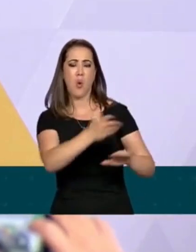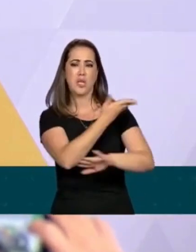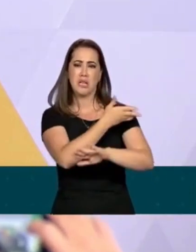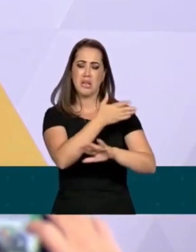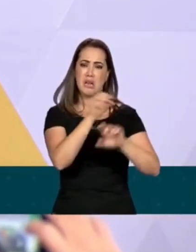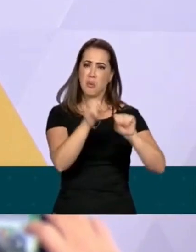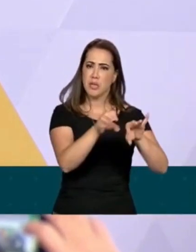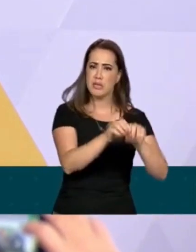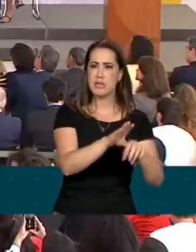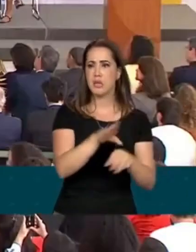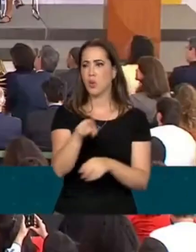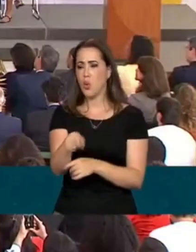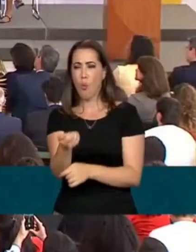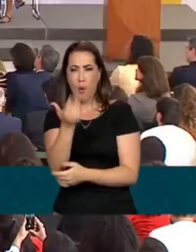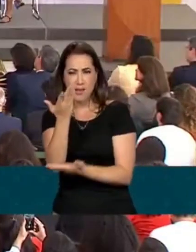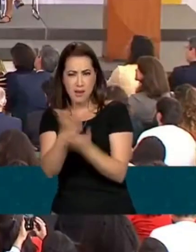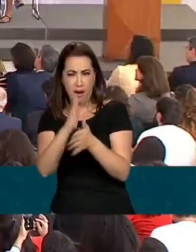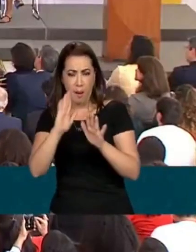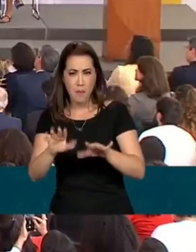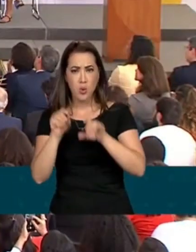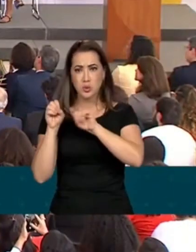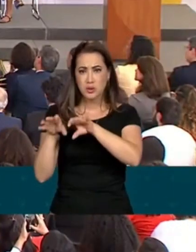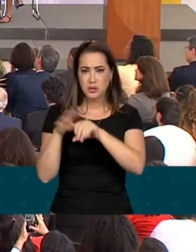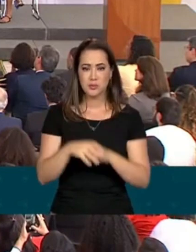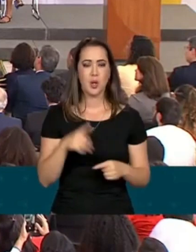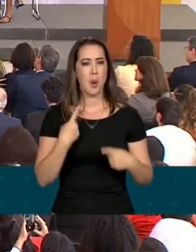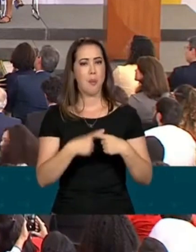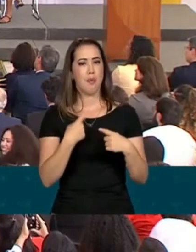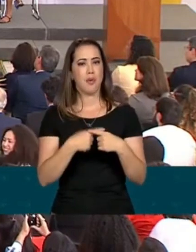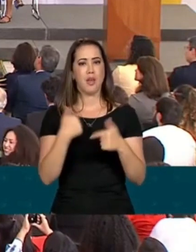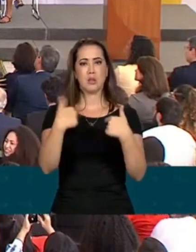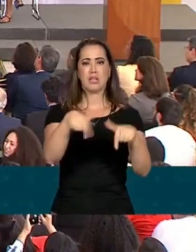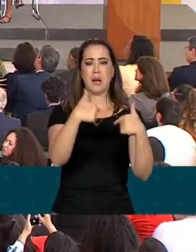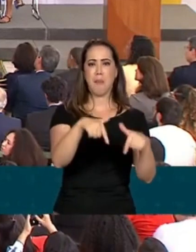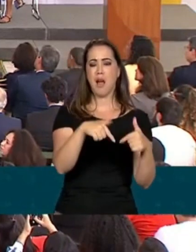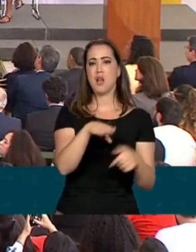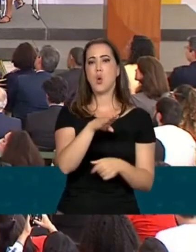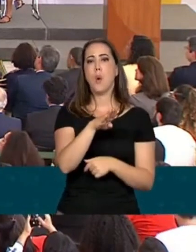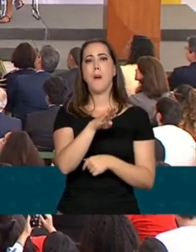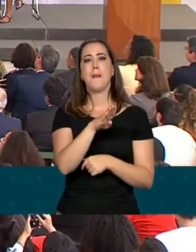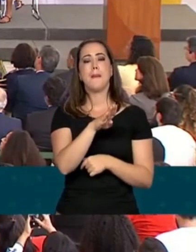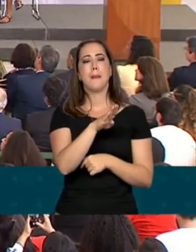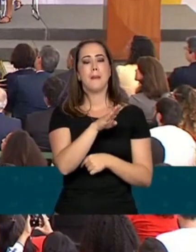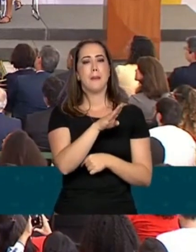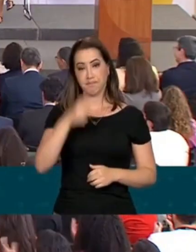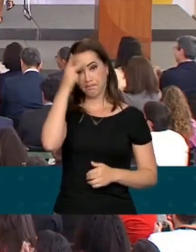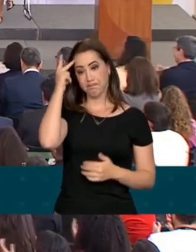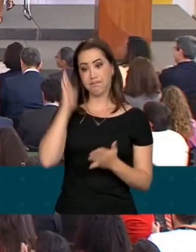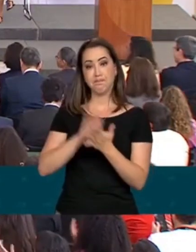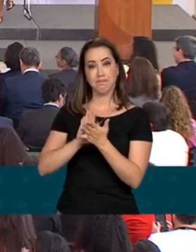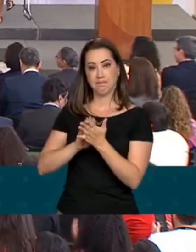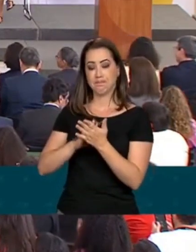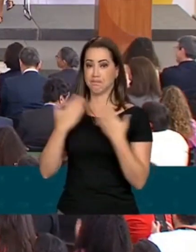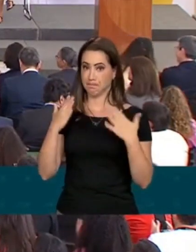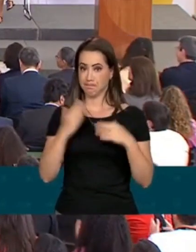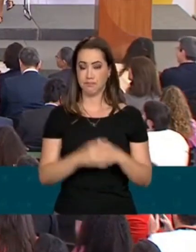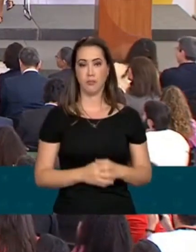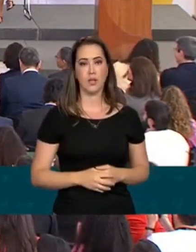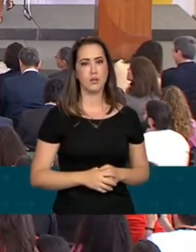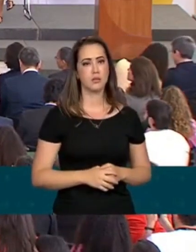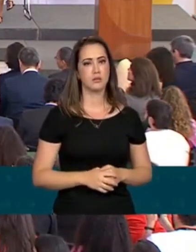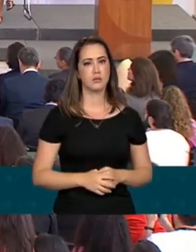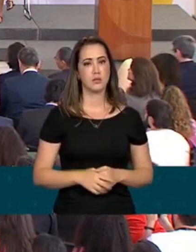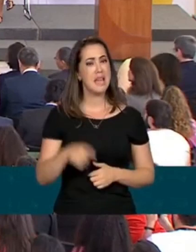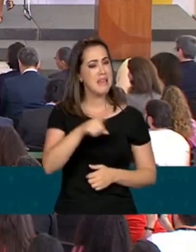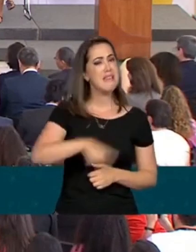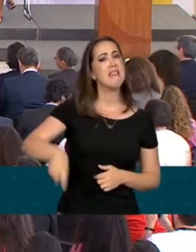semi-destruído na área do emprego, porque trabalho intermitente, bico e biscate não é trabalho. E as pessoas